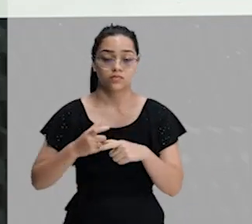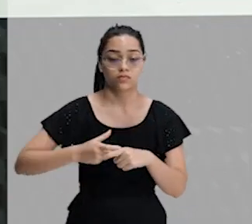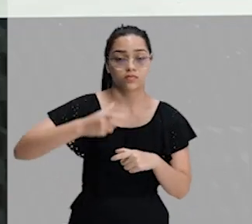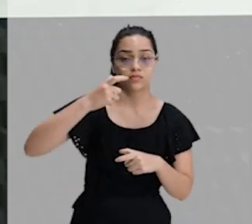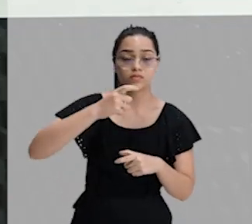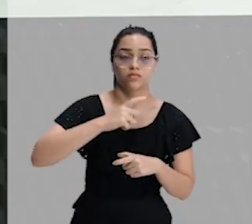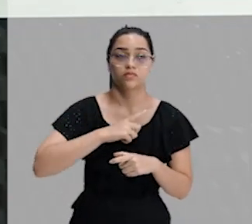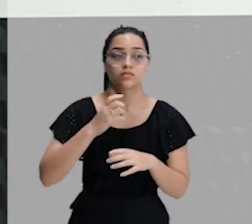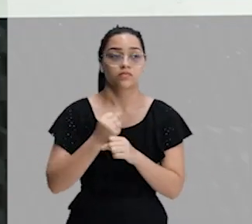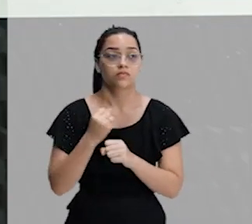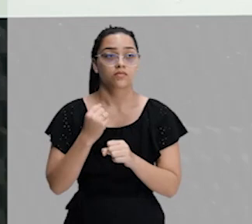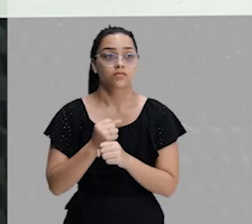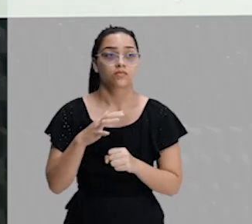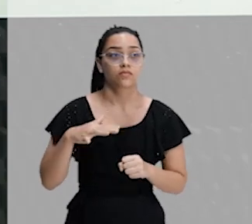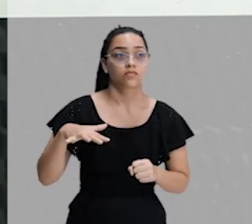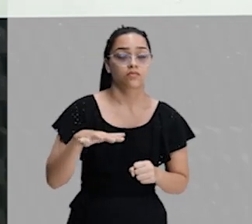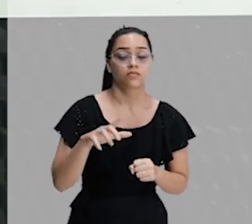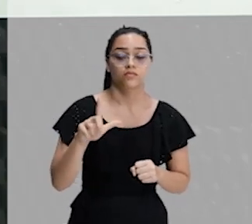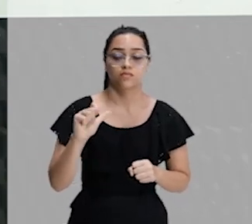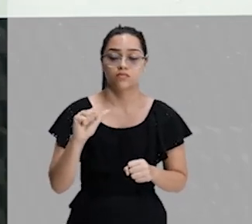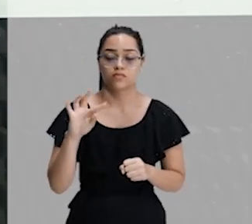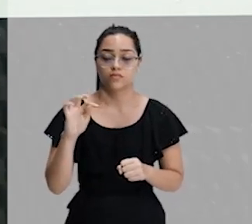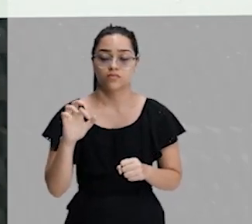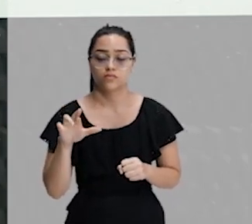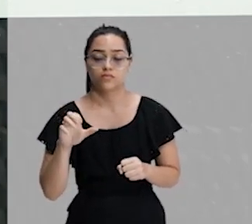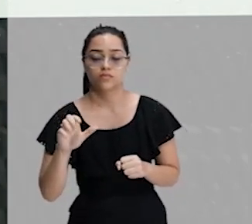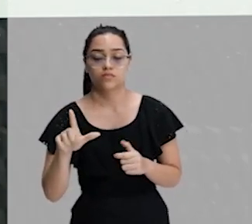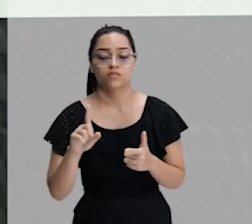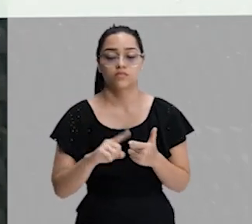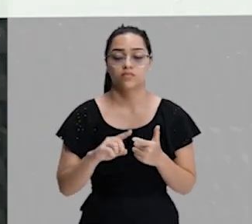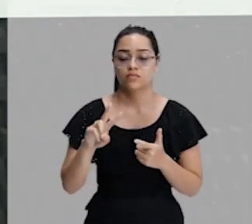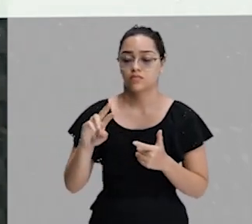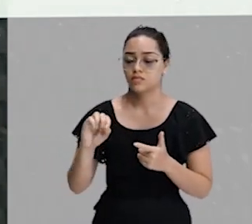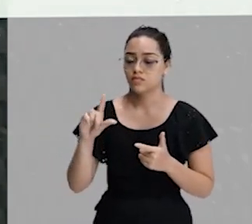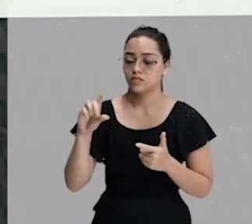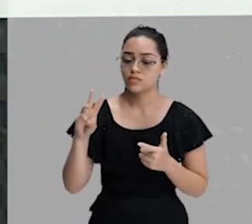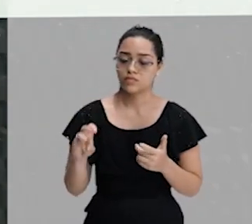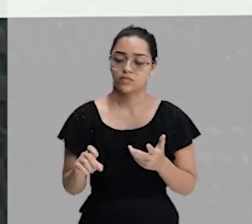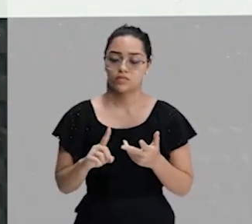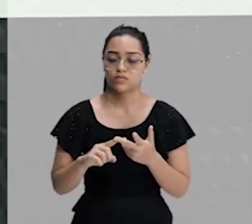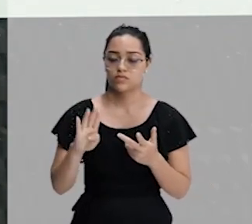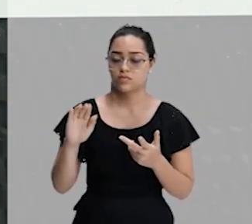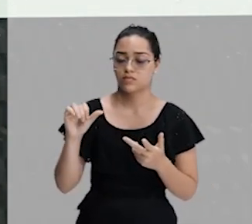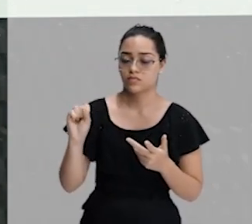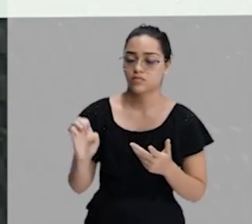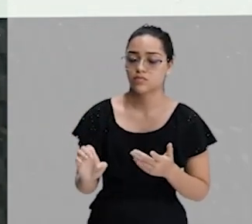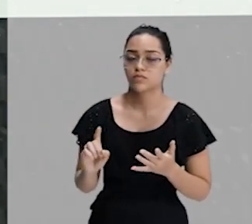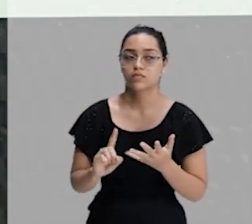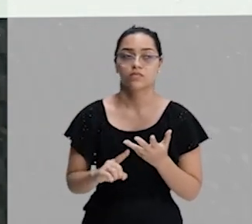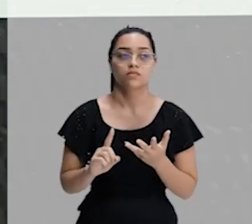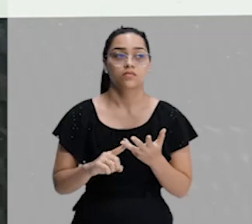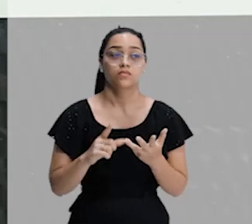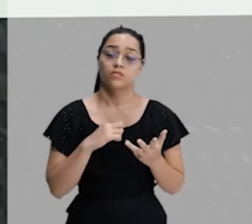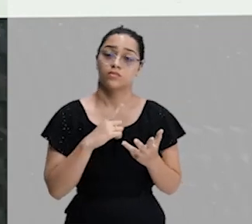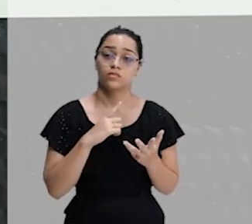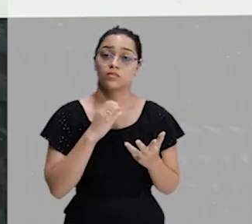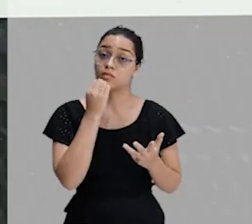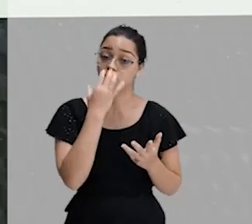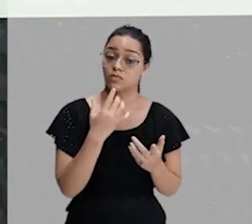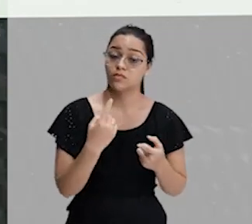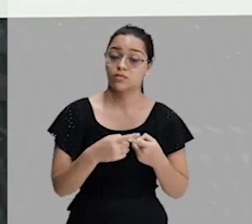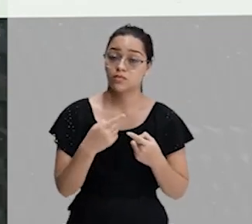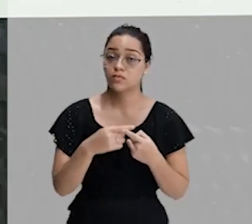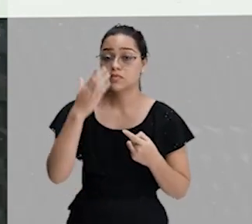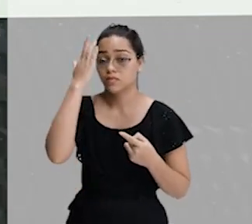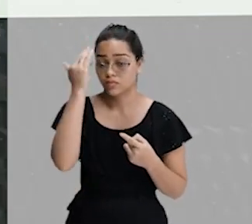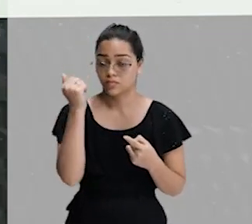Tá? Calculamos aí a área lateral, calculamos o volume, calculamos a área da base. Né? Então essa questão foi boa porque a gente